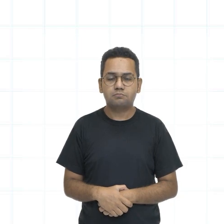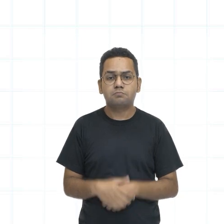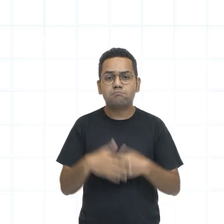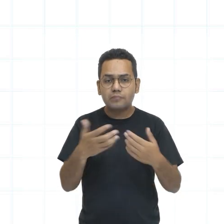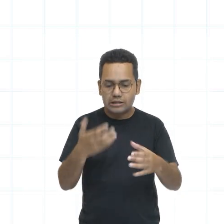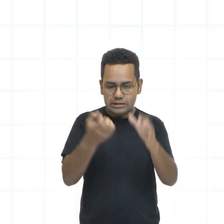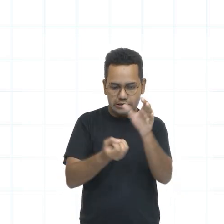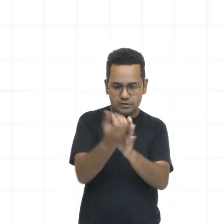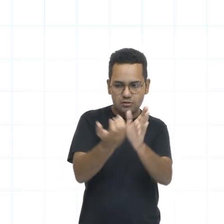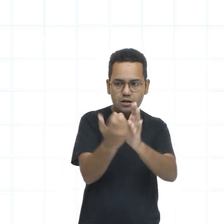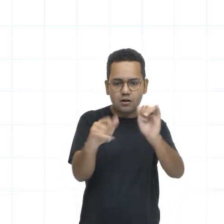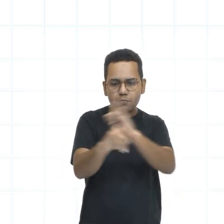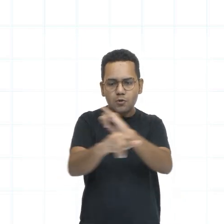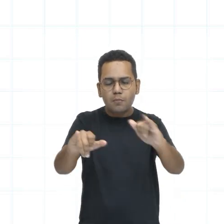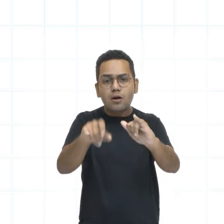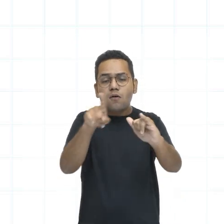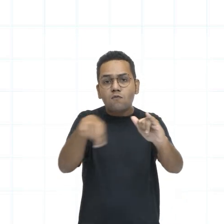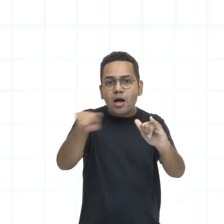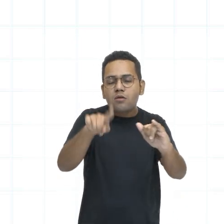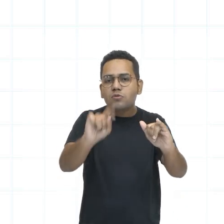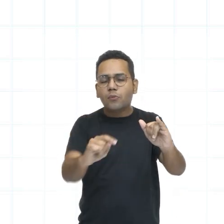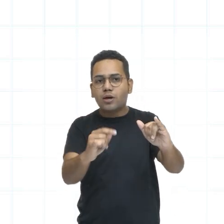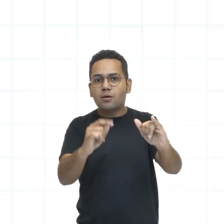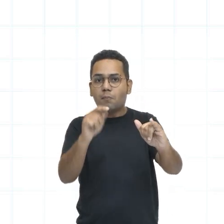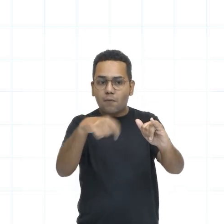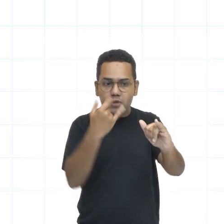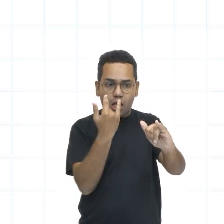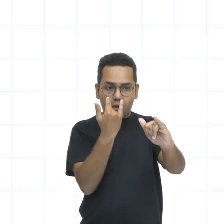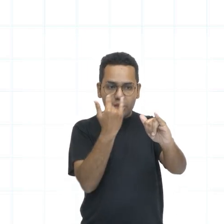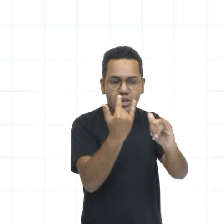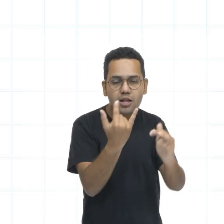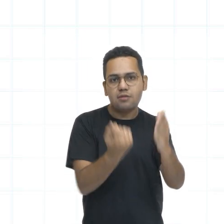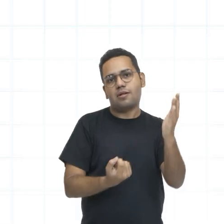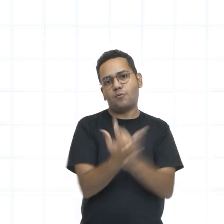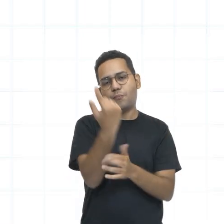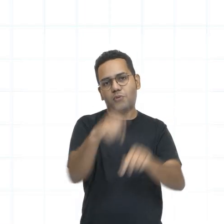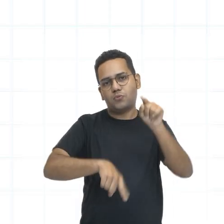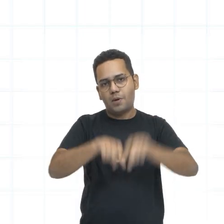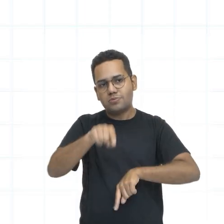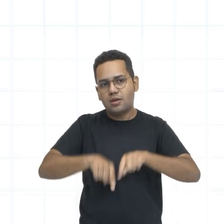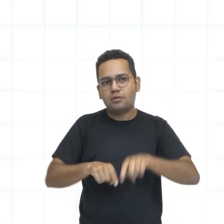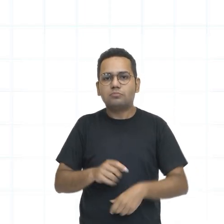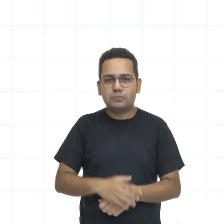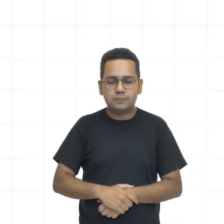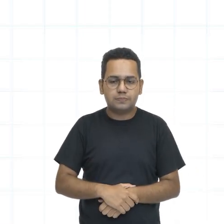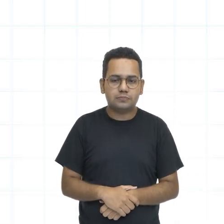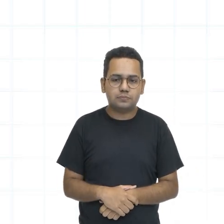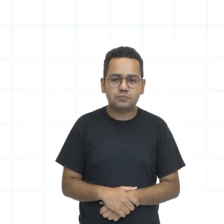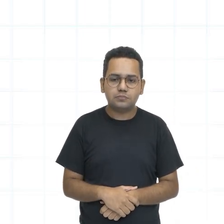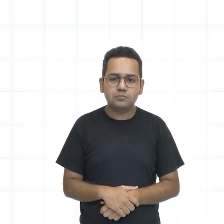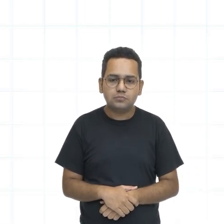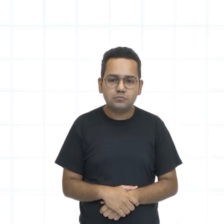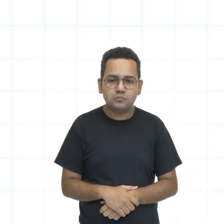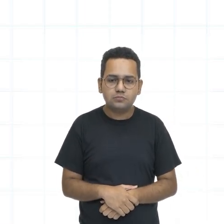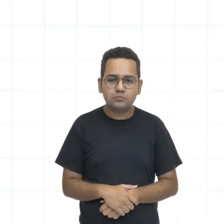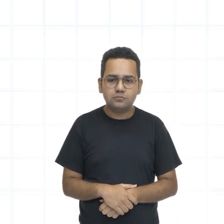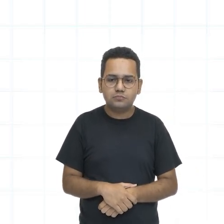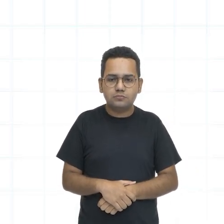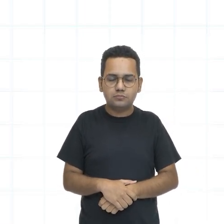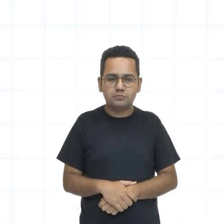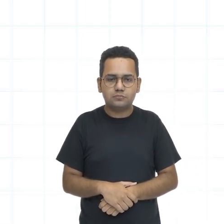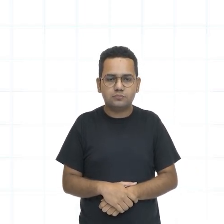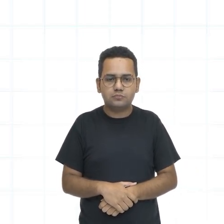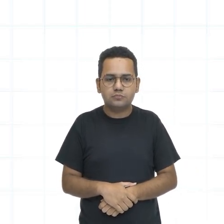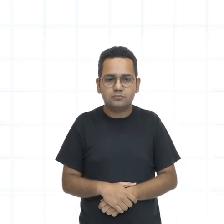fazer você comprar alguma coisa. Verbal and non-verbal communication are both used to convince you. E